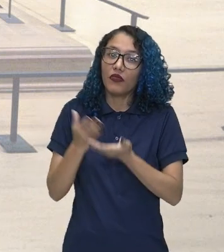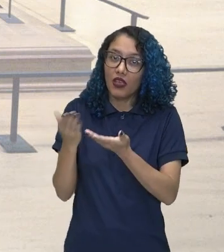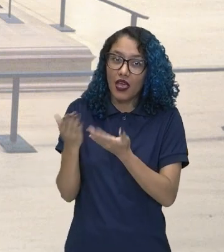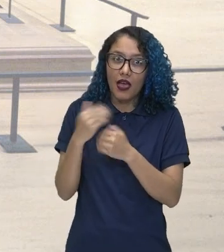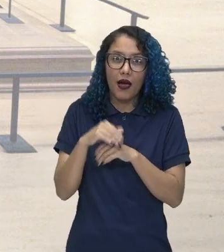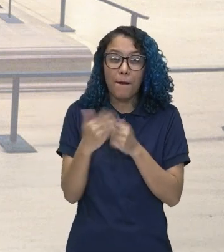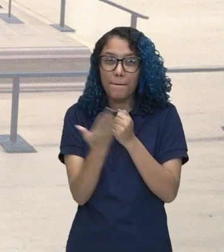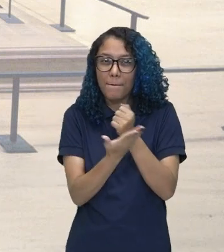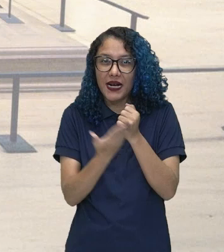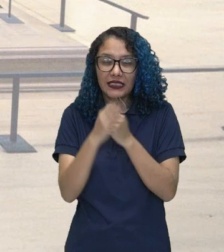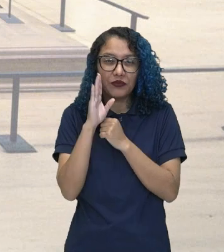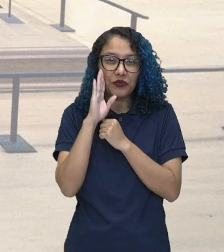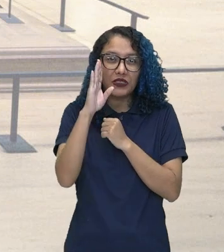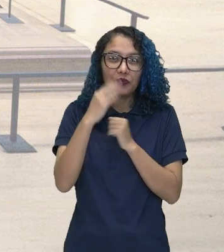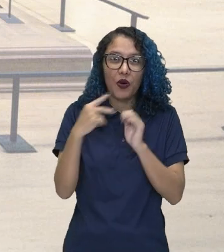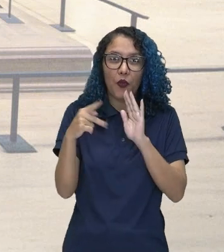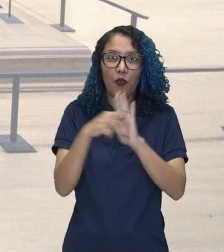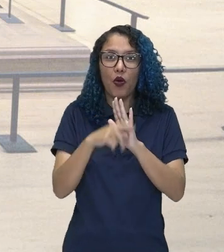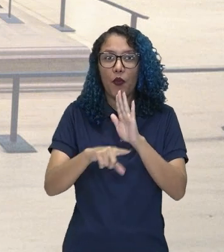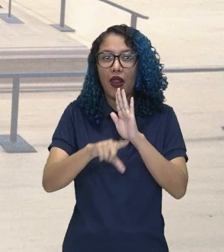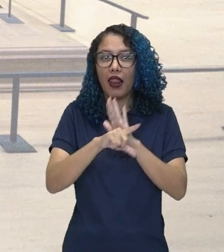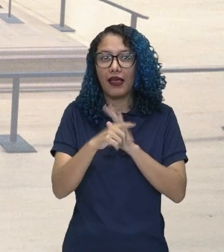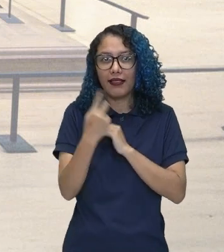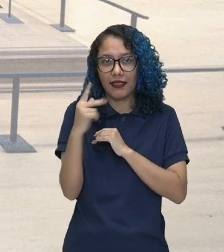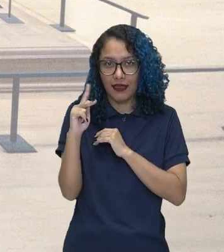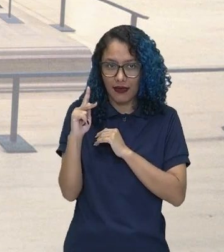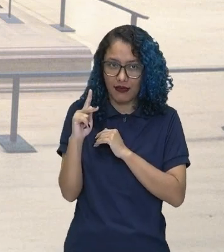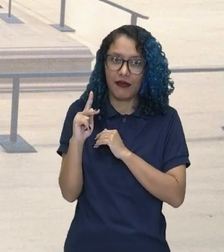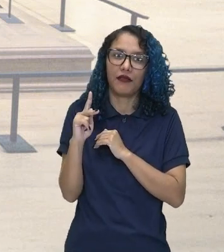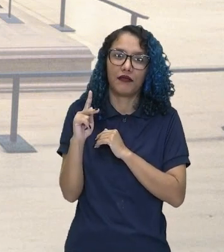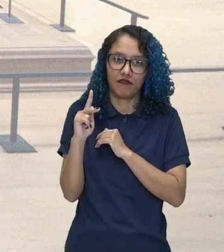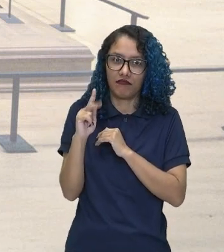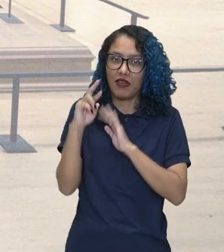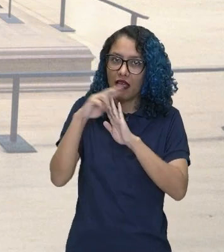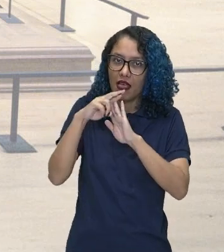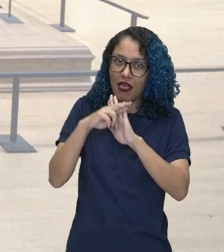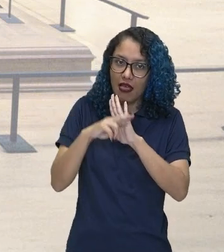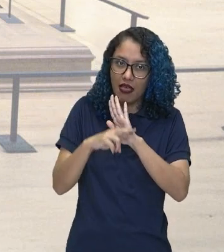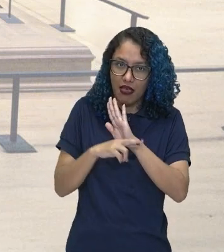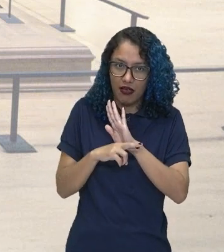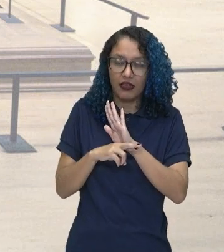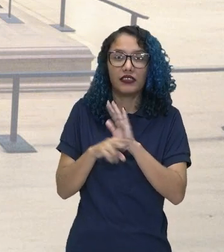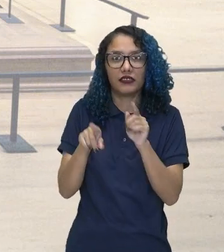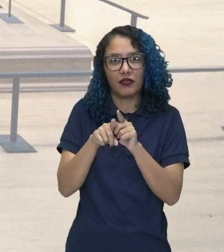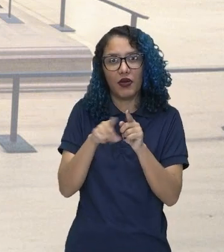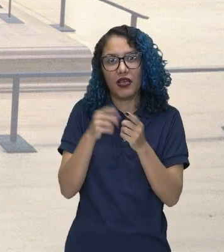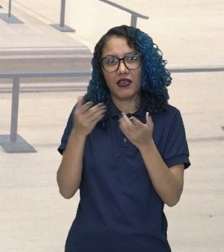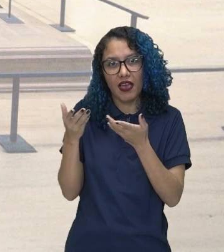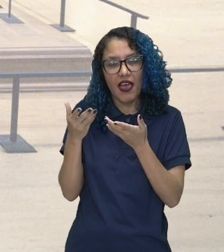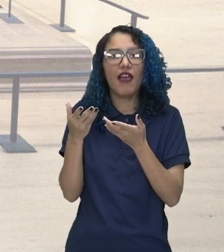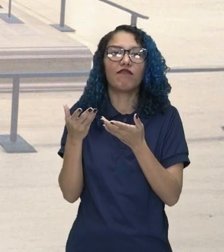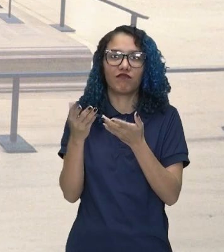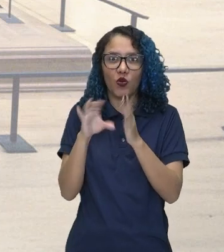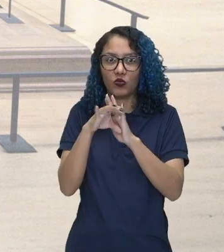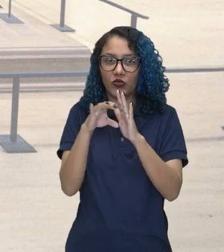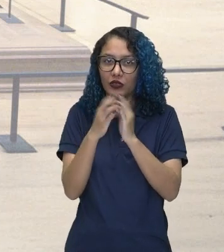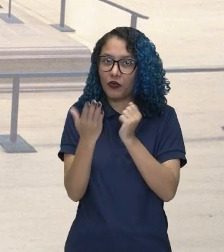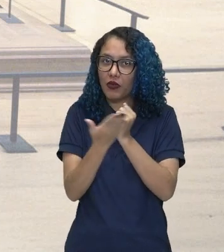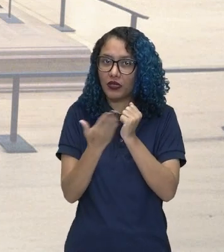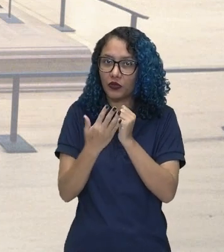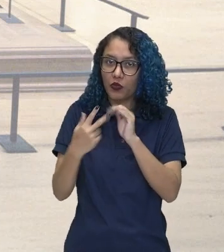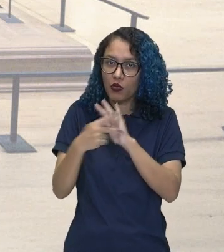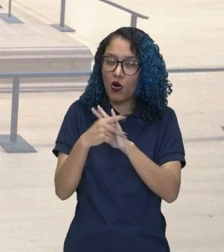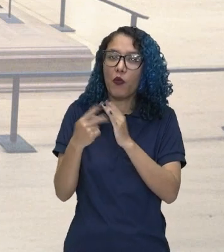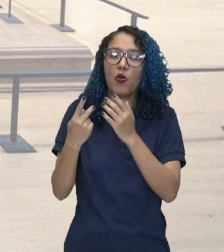nome, Lavoisier. E é um dos pilares da química. Isso significa que